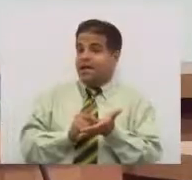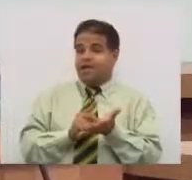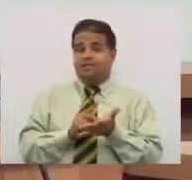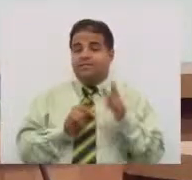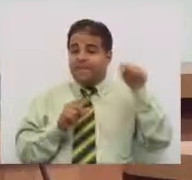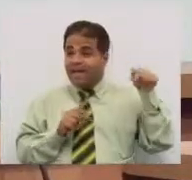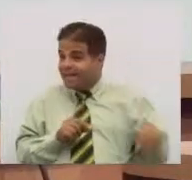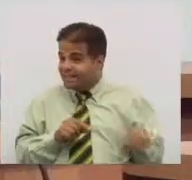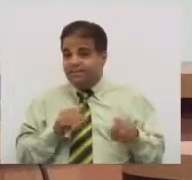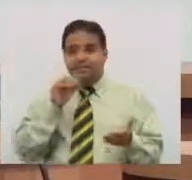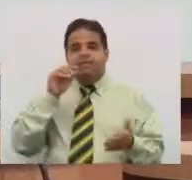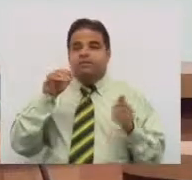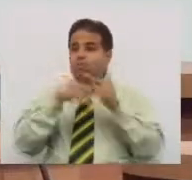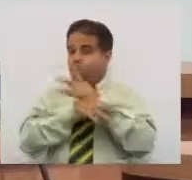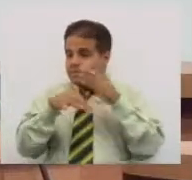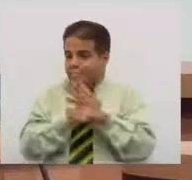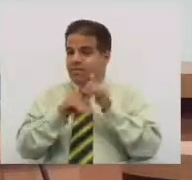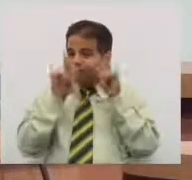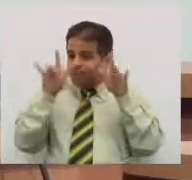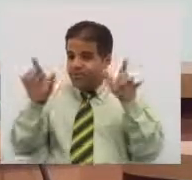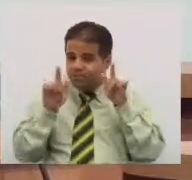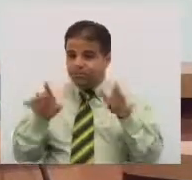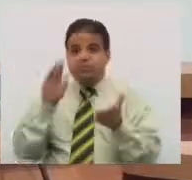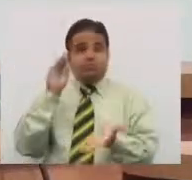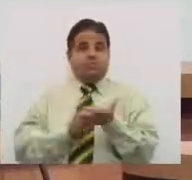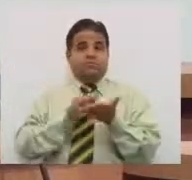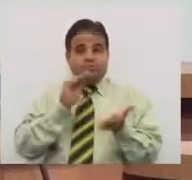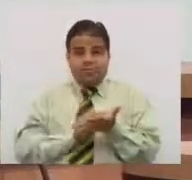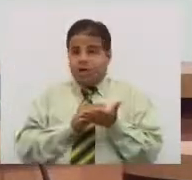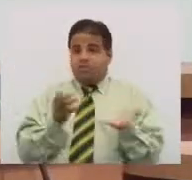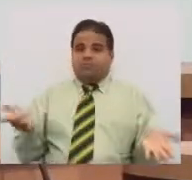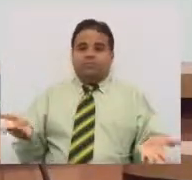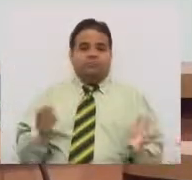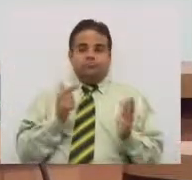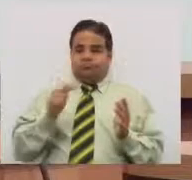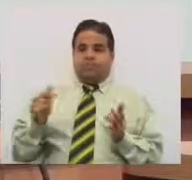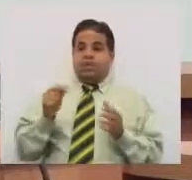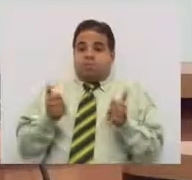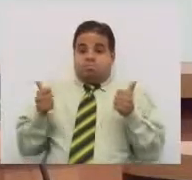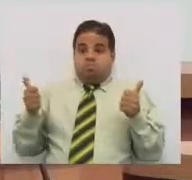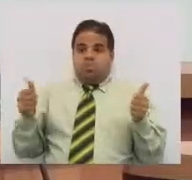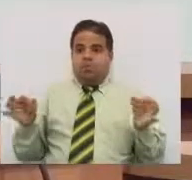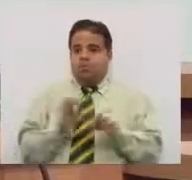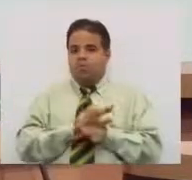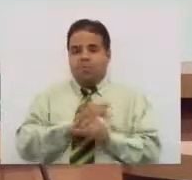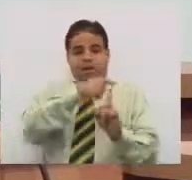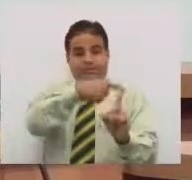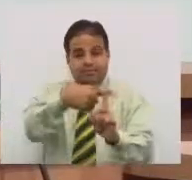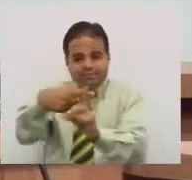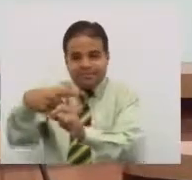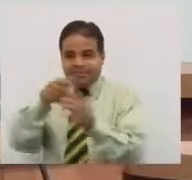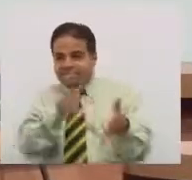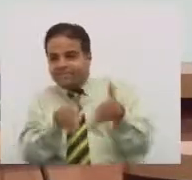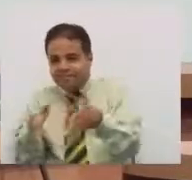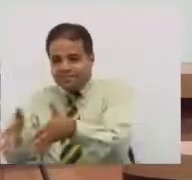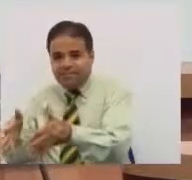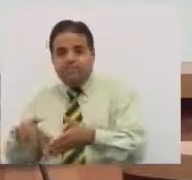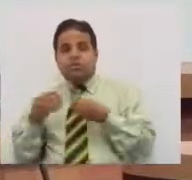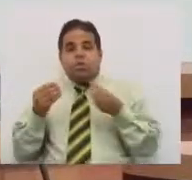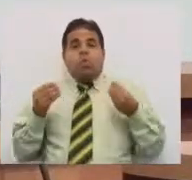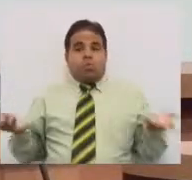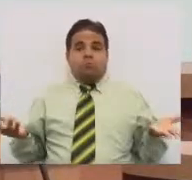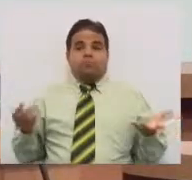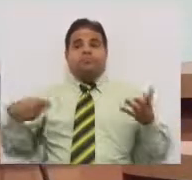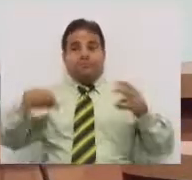tem déficit, né, em vagas de sepultamento. É inaceitável, a gente tem que prever isso